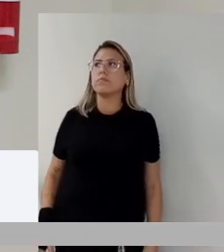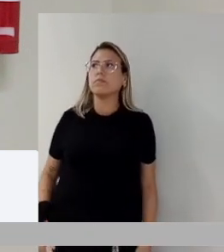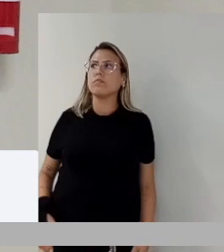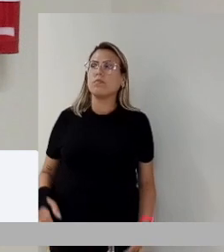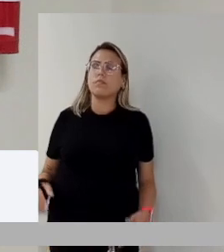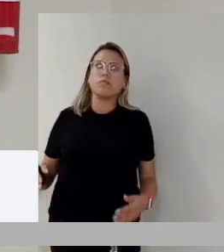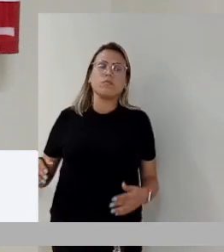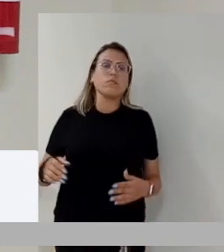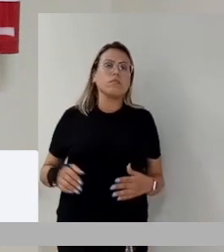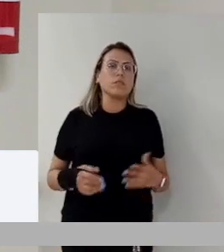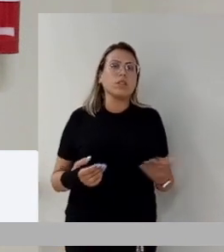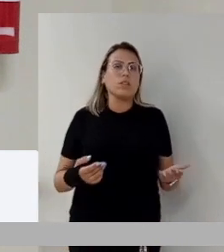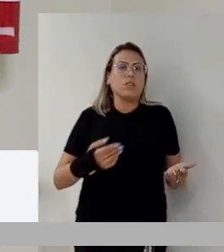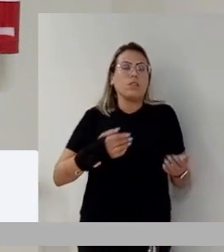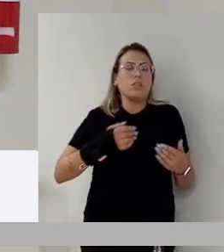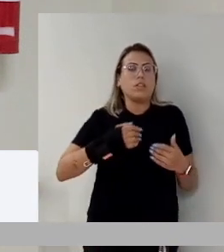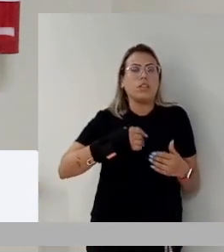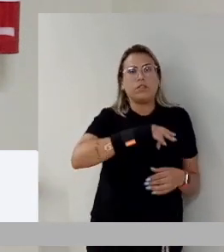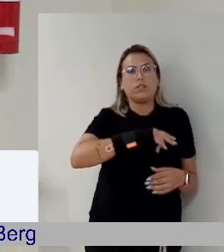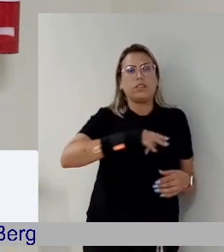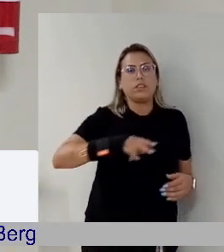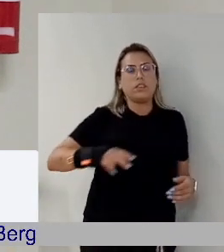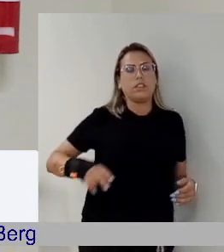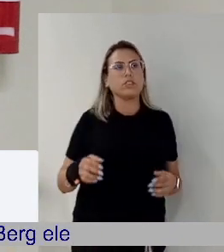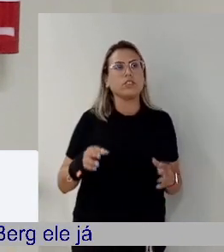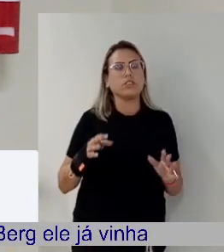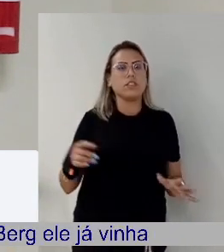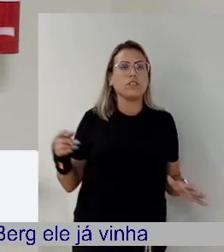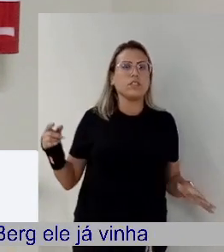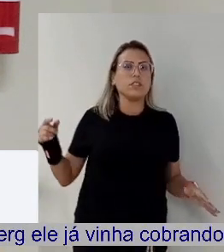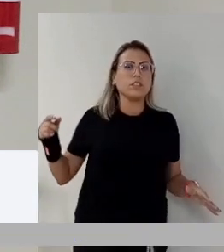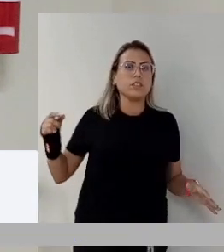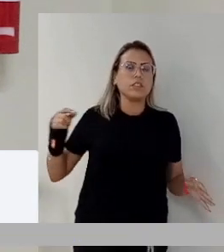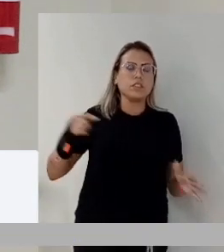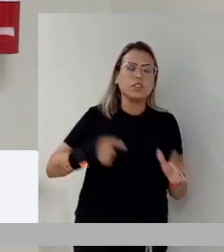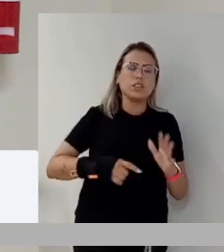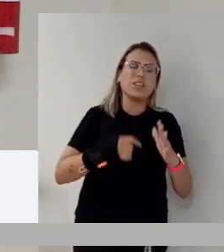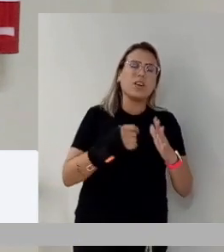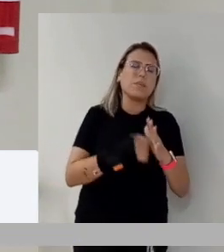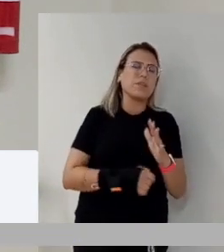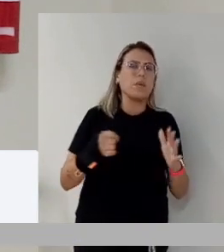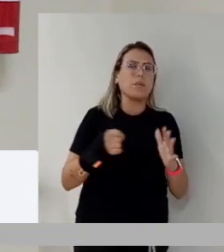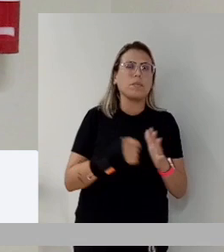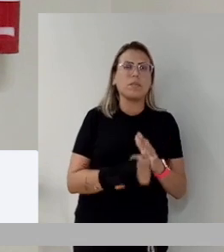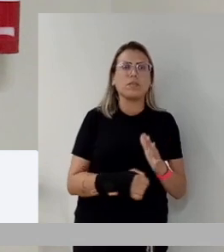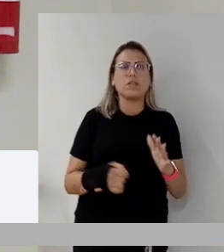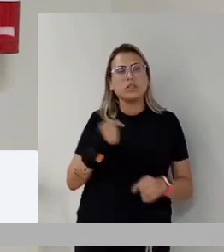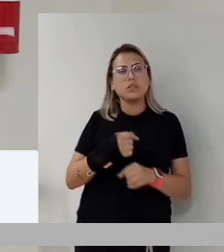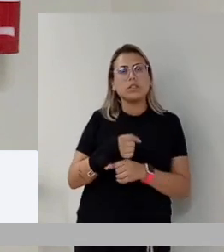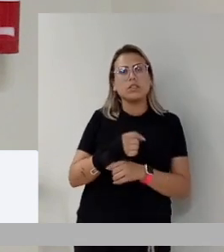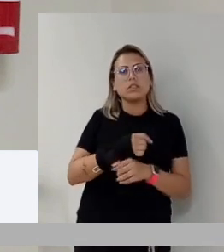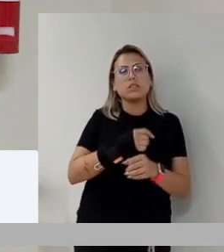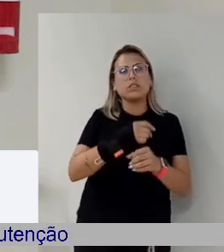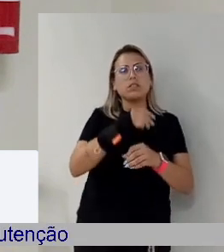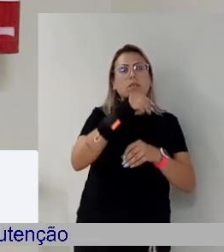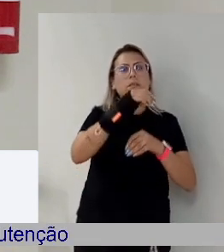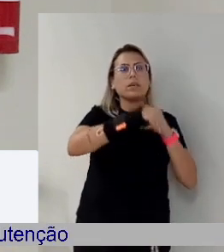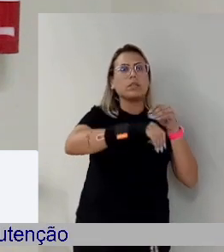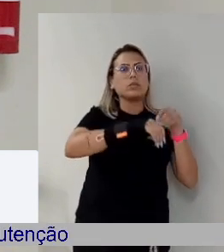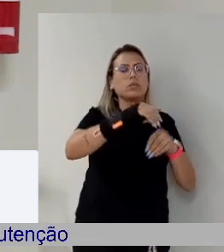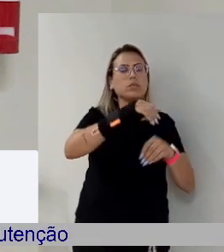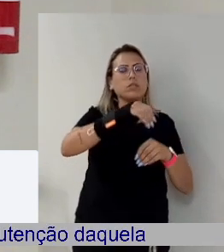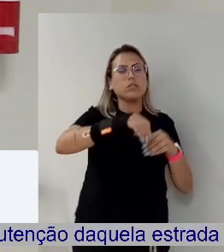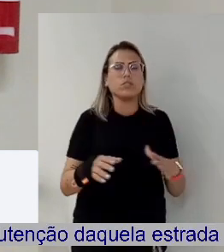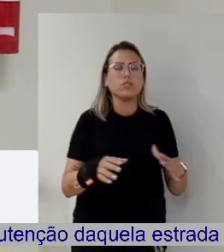e o vereador Berg eu já vinha cobrando já vim cobrando há vários anos a manutenção daquela